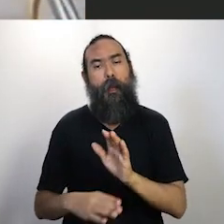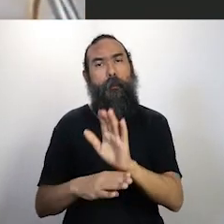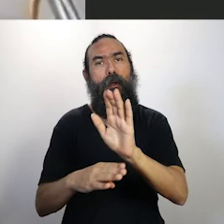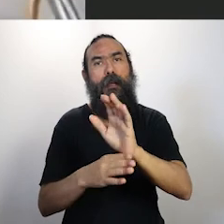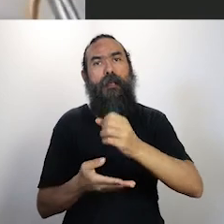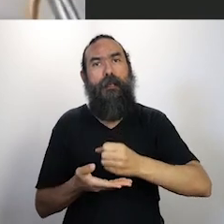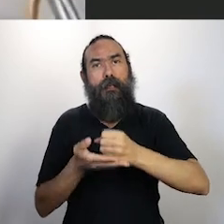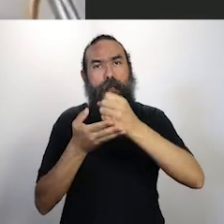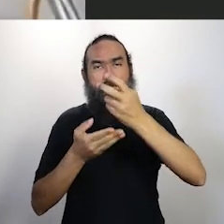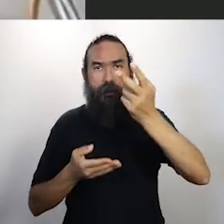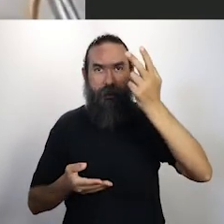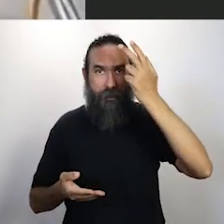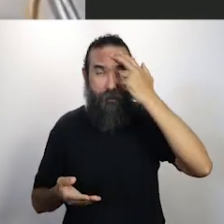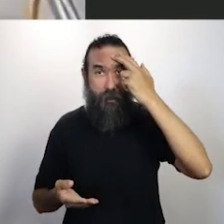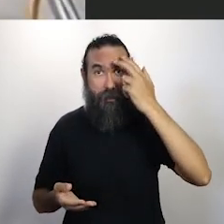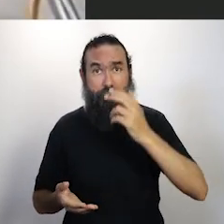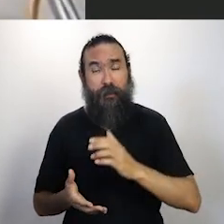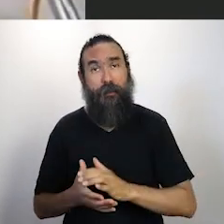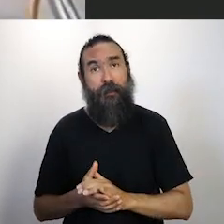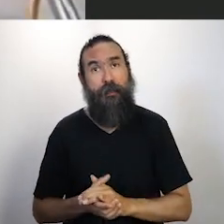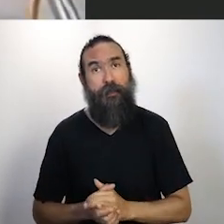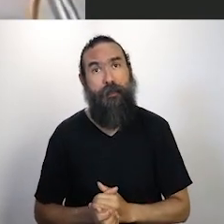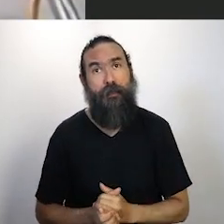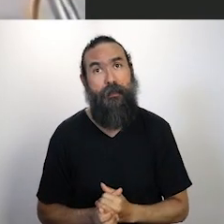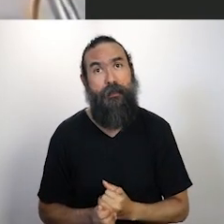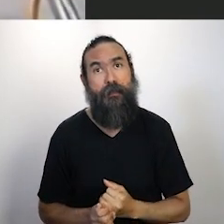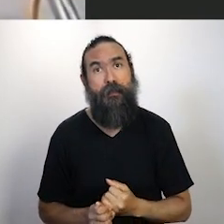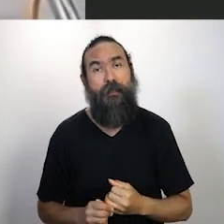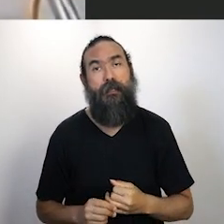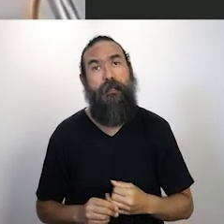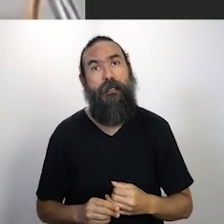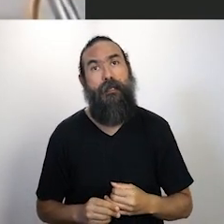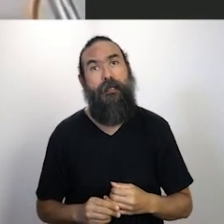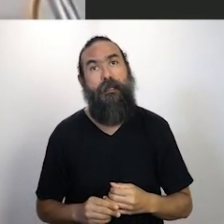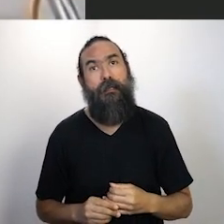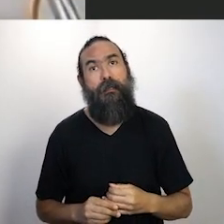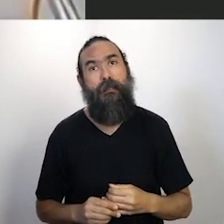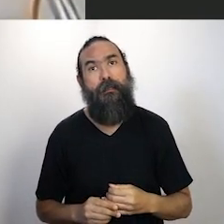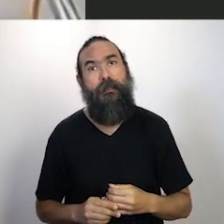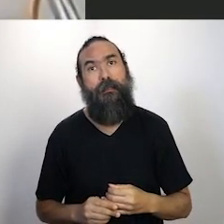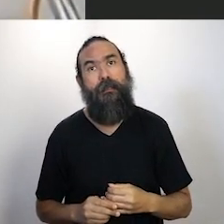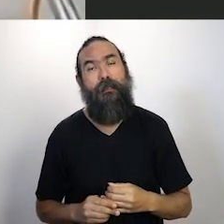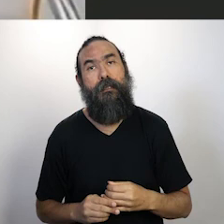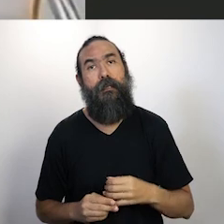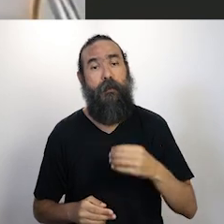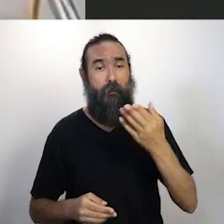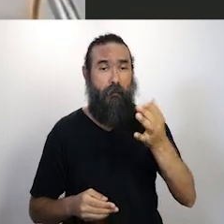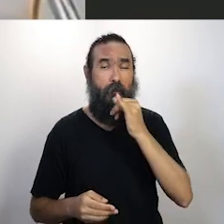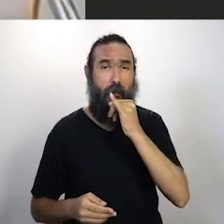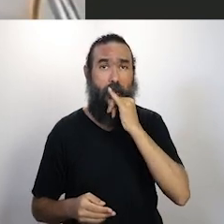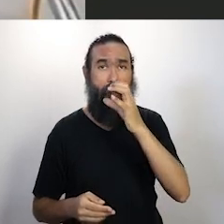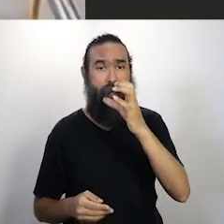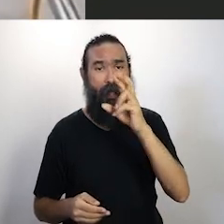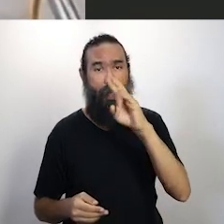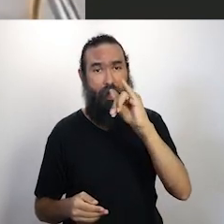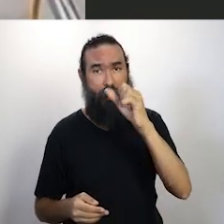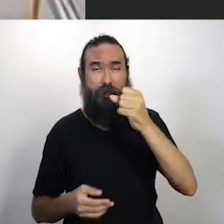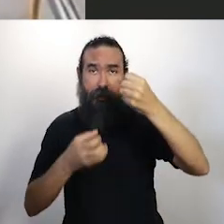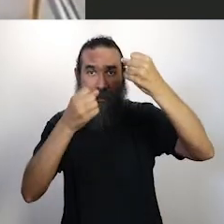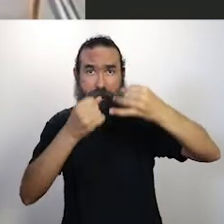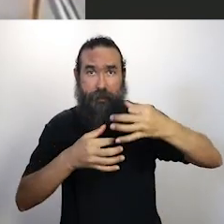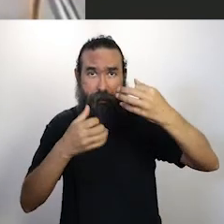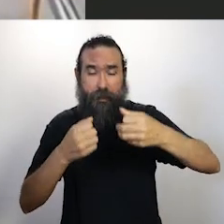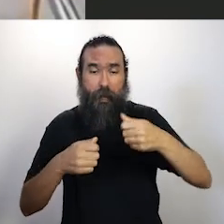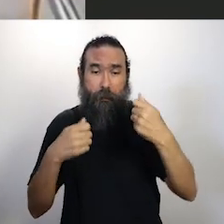que nós devemos estar muito atentos outra questão que a Cris coloca que eu acho que tem que estar muito claro é a questão da